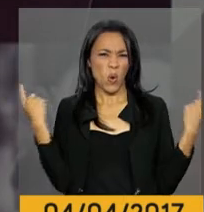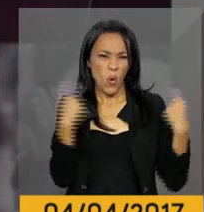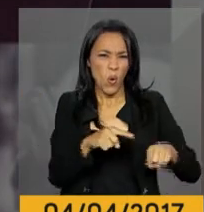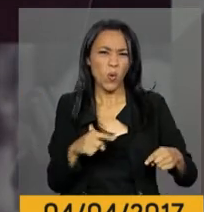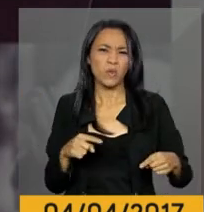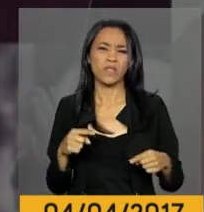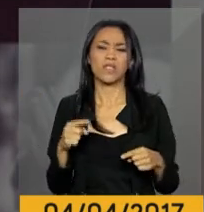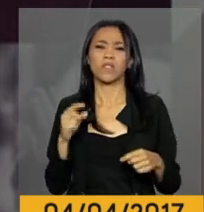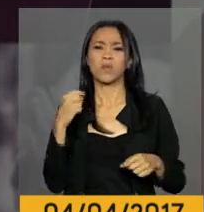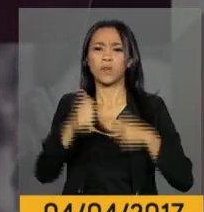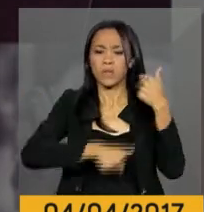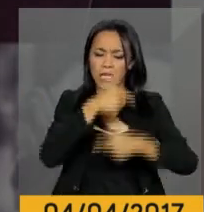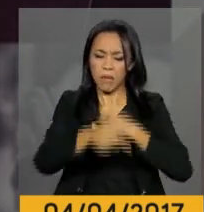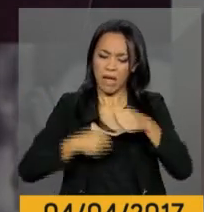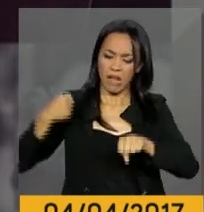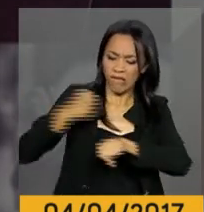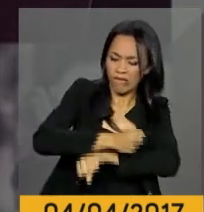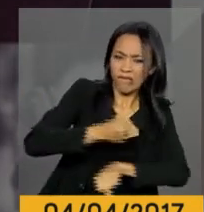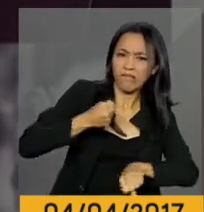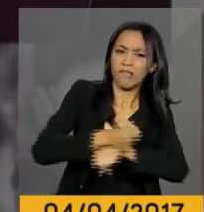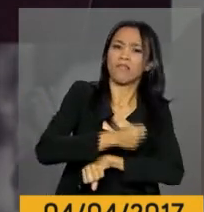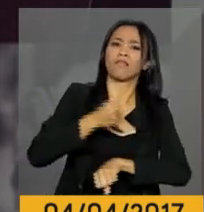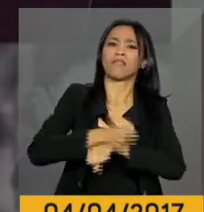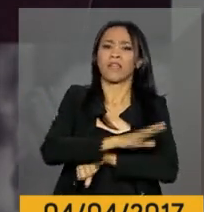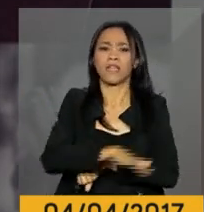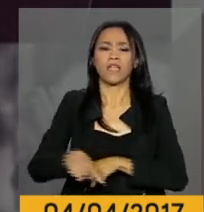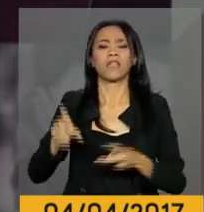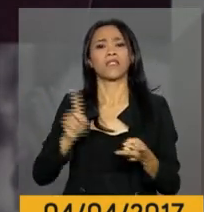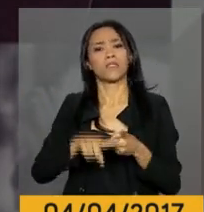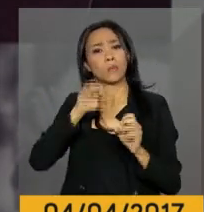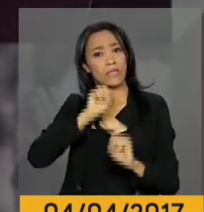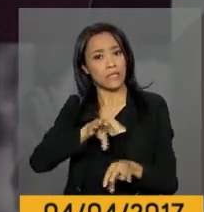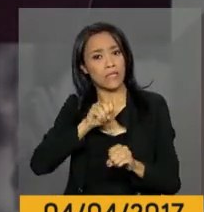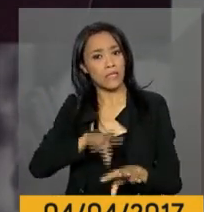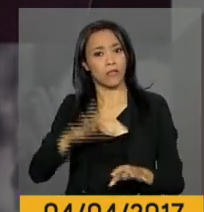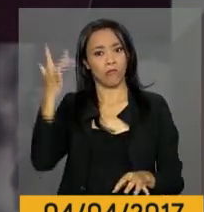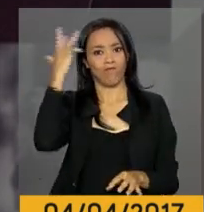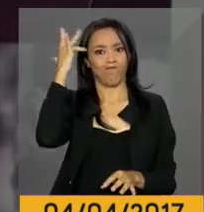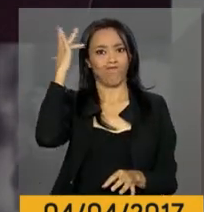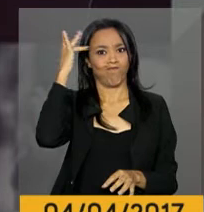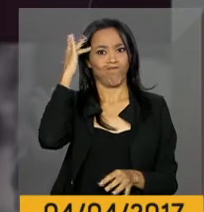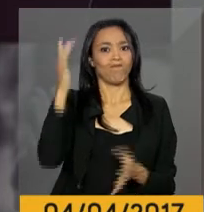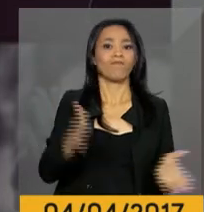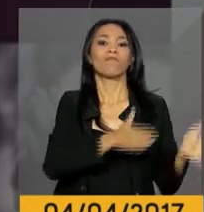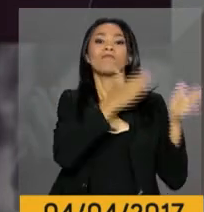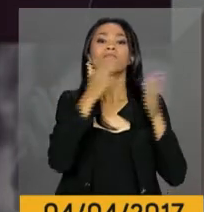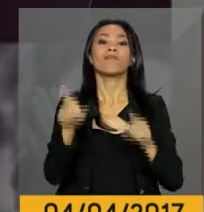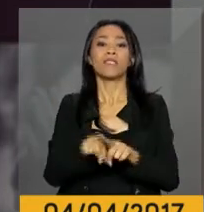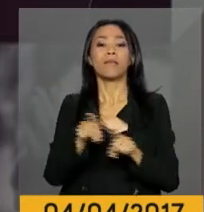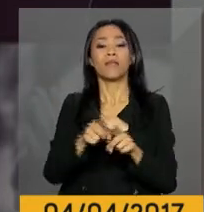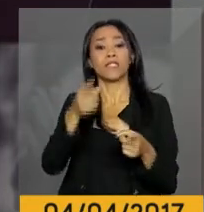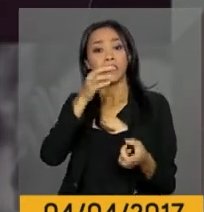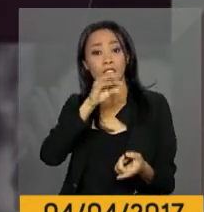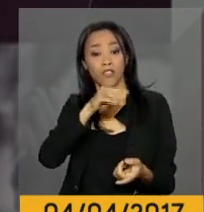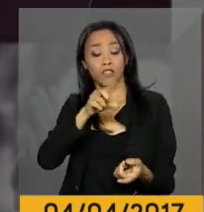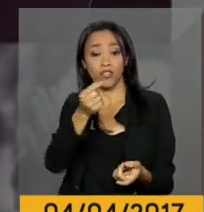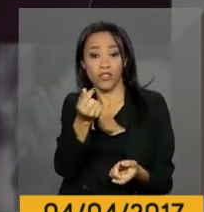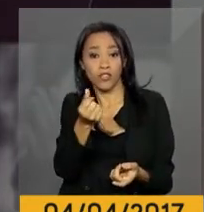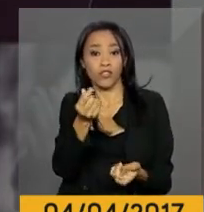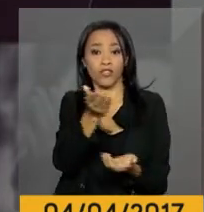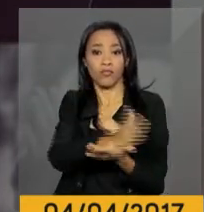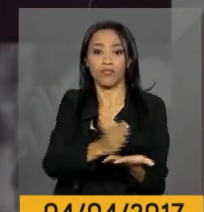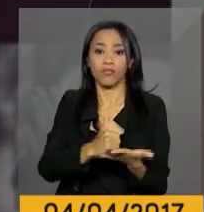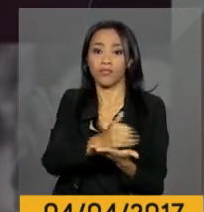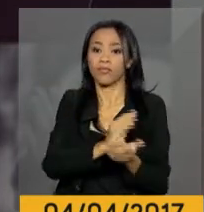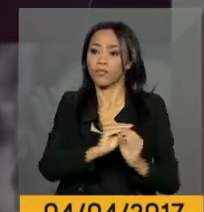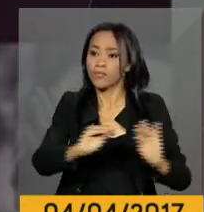infantil à saúde da infância, do ensino de qualidade à transferência de renda, da luta contra a